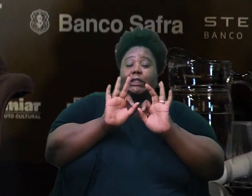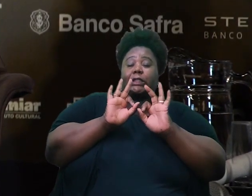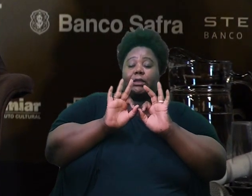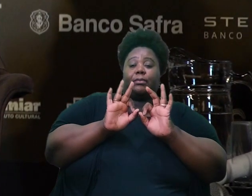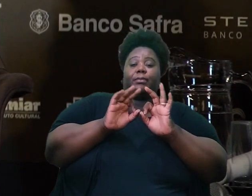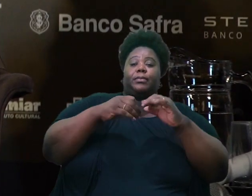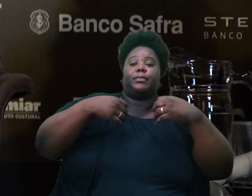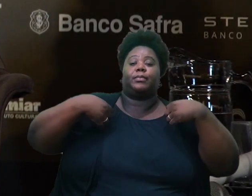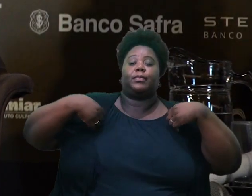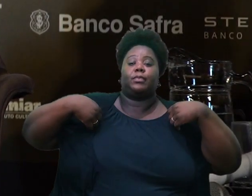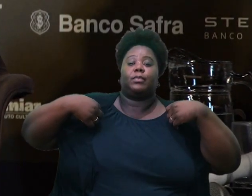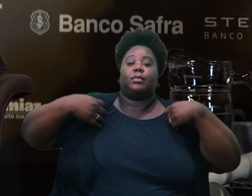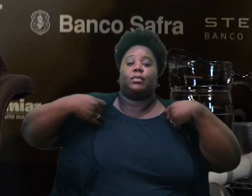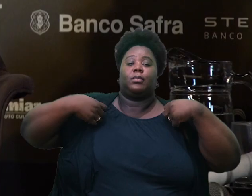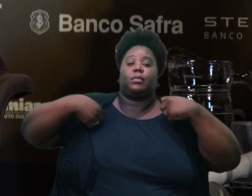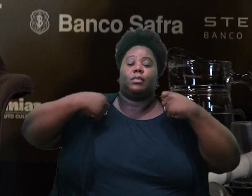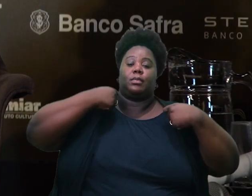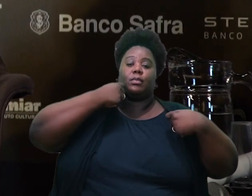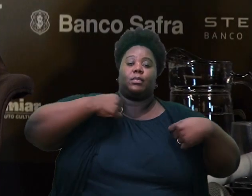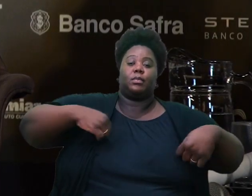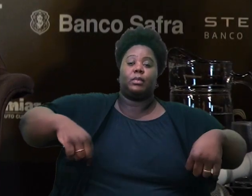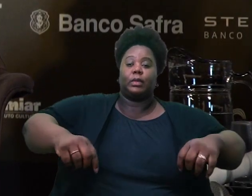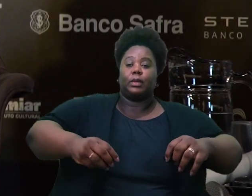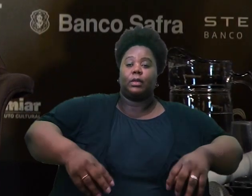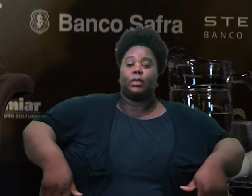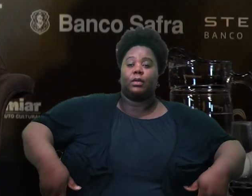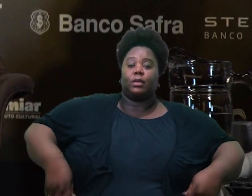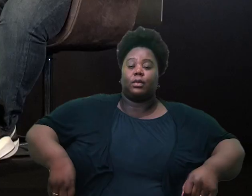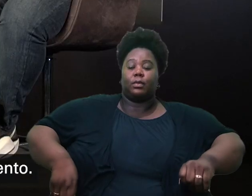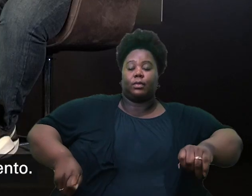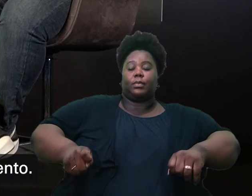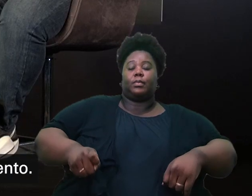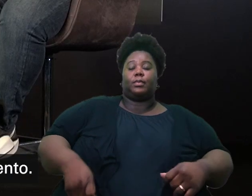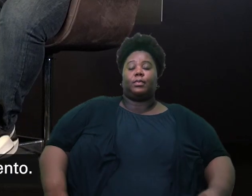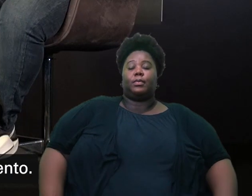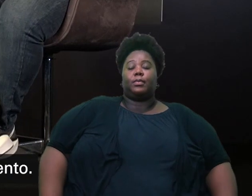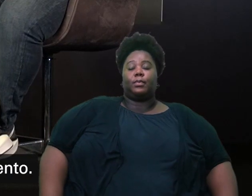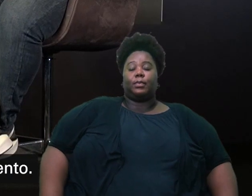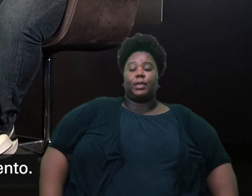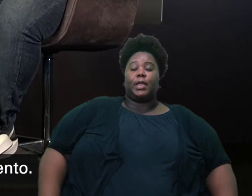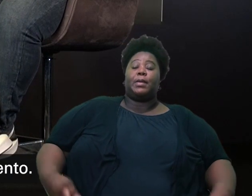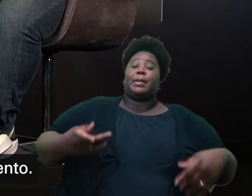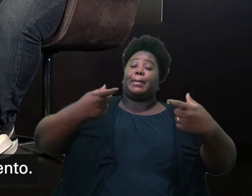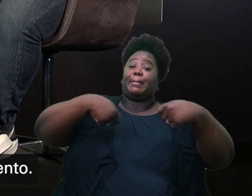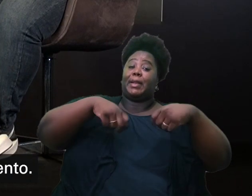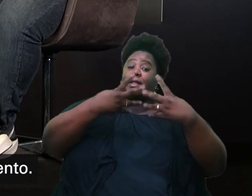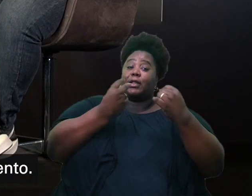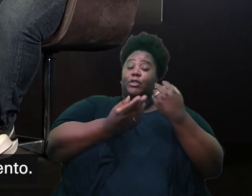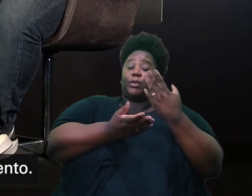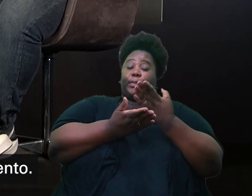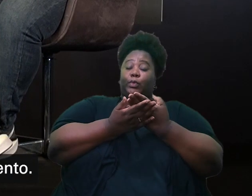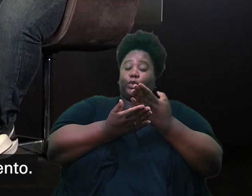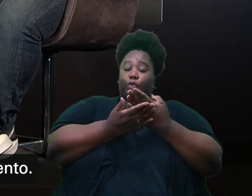sofisticados e exigem muito estudo, muita reflexão para o seu